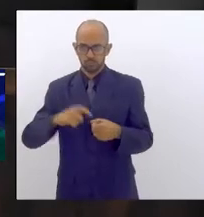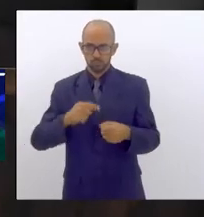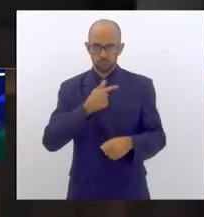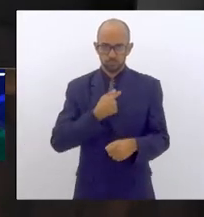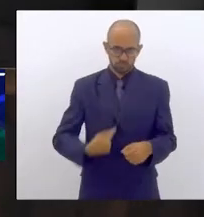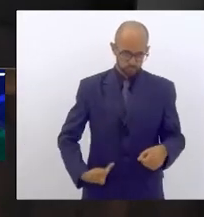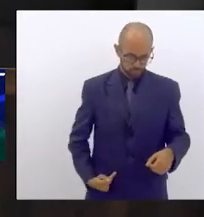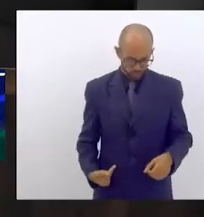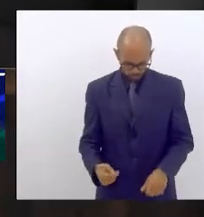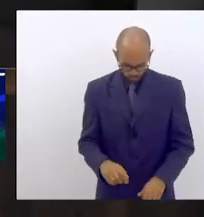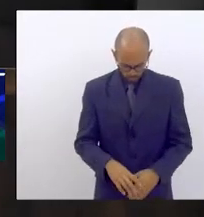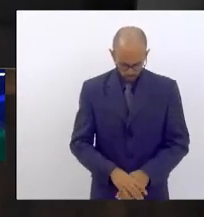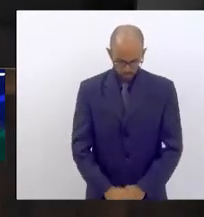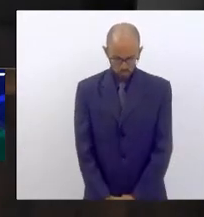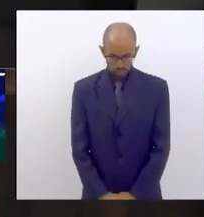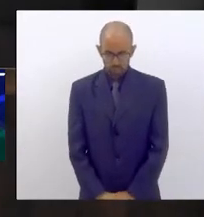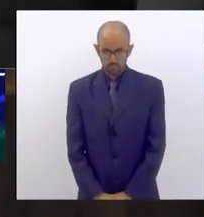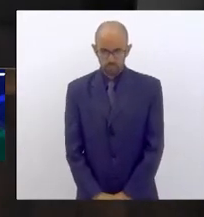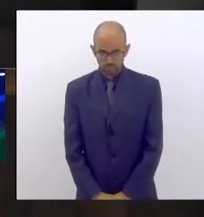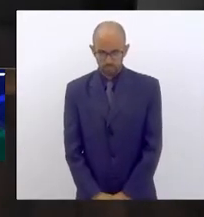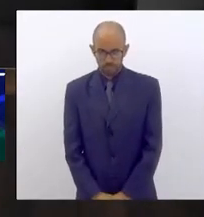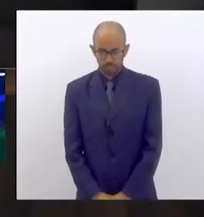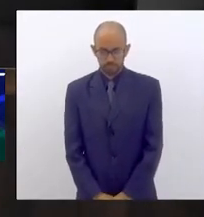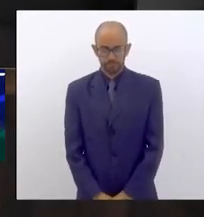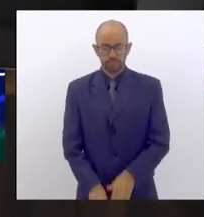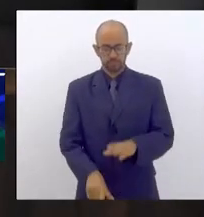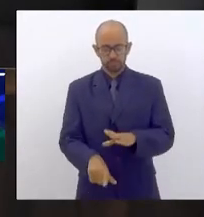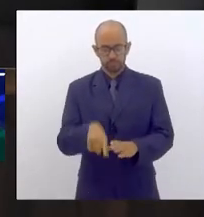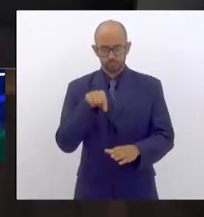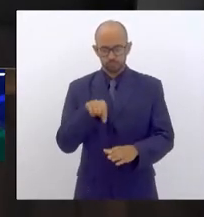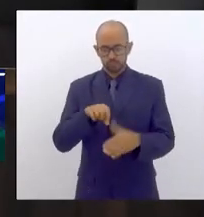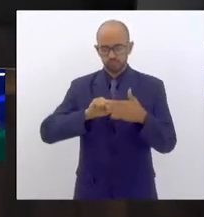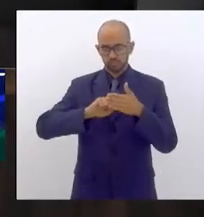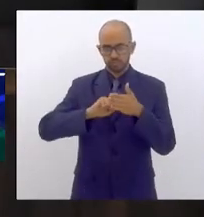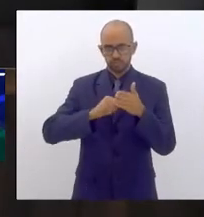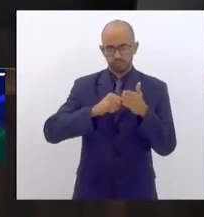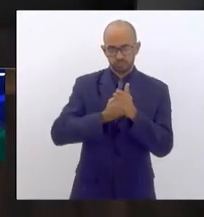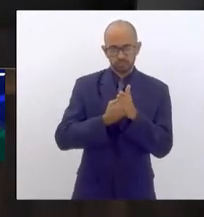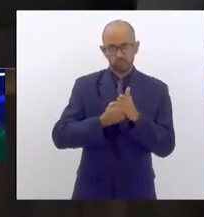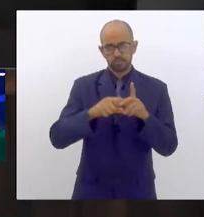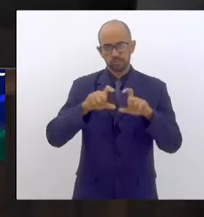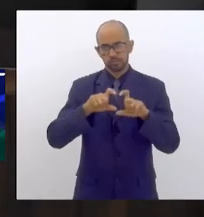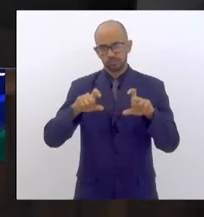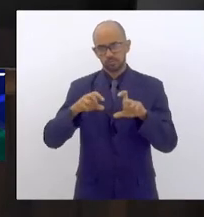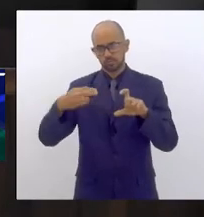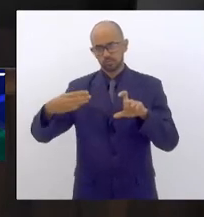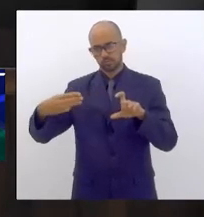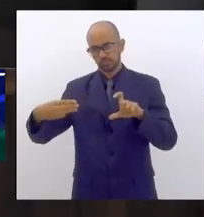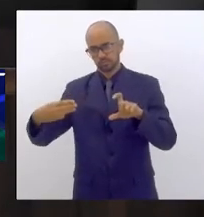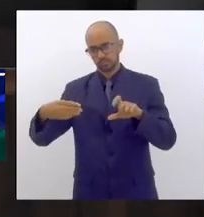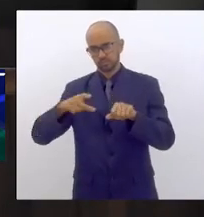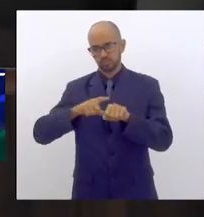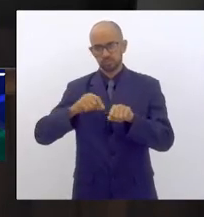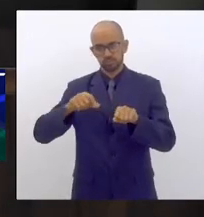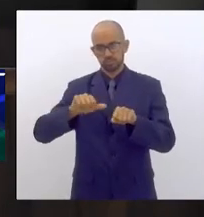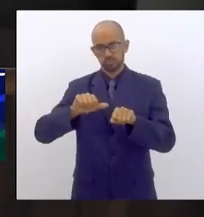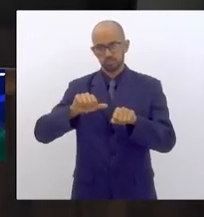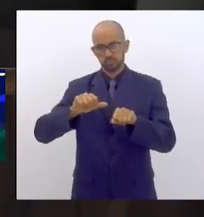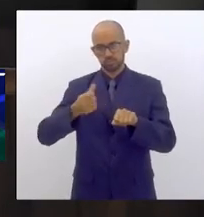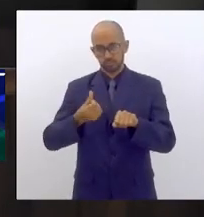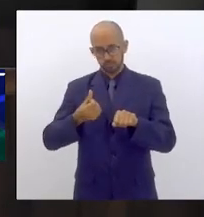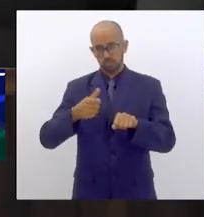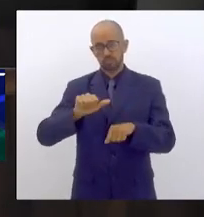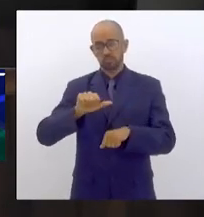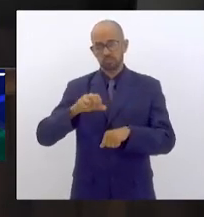governador. Requerimento de destaque. Destaque ao veto aposto ao parágrafo 3º do artigo 6º, do artigo 13º,